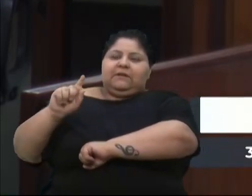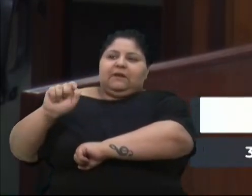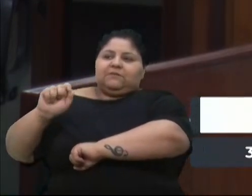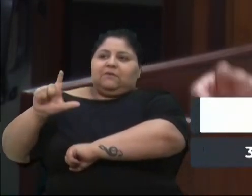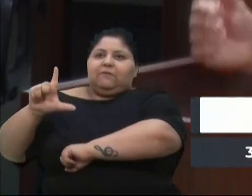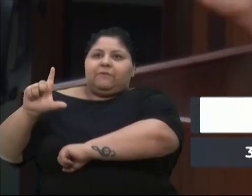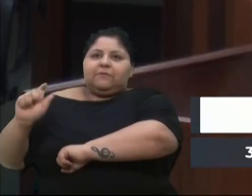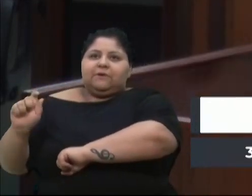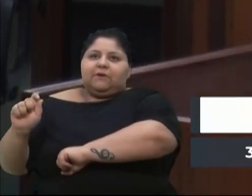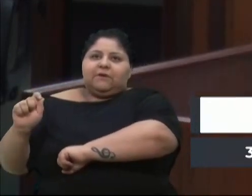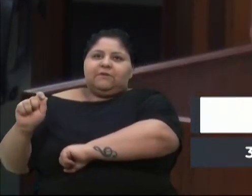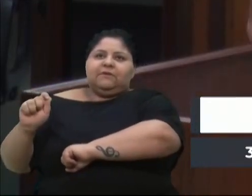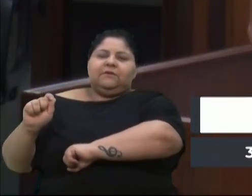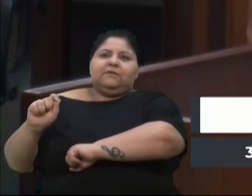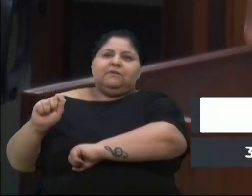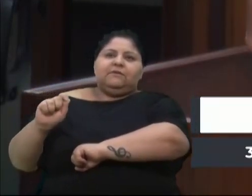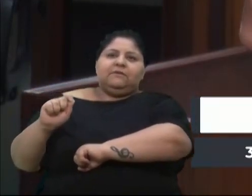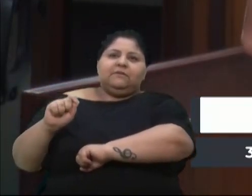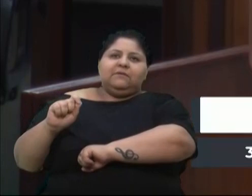uma